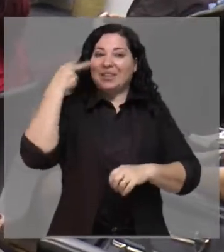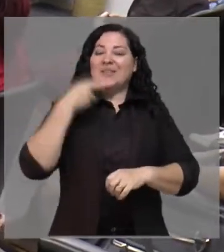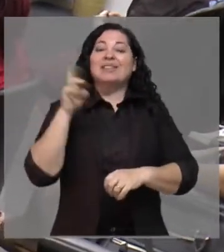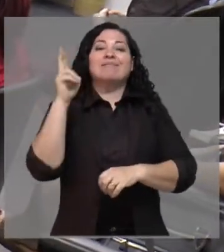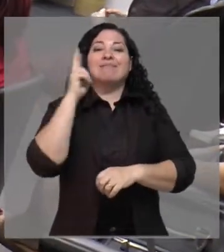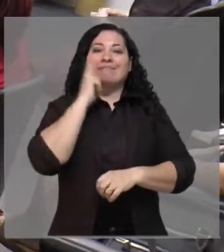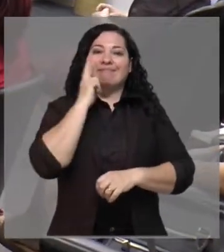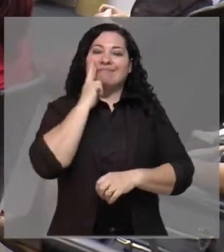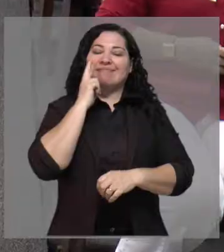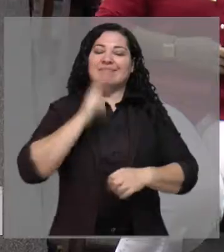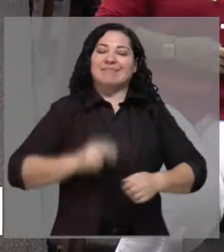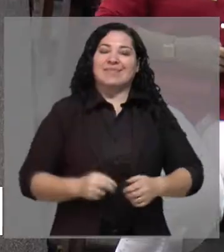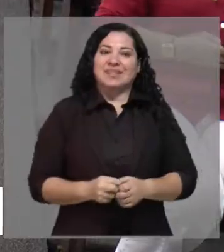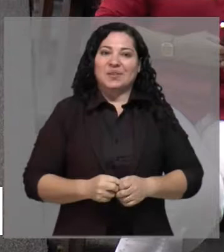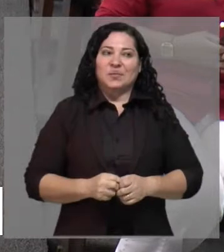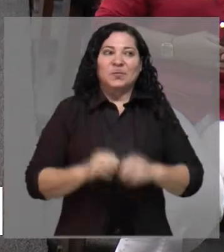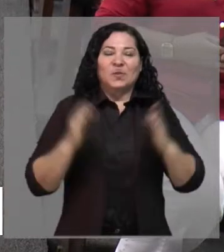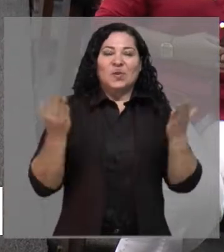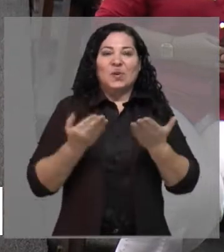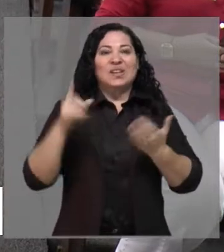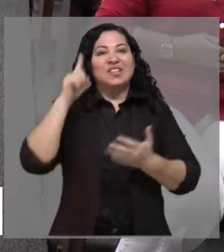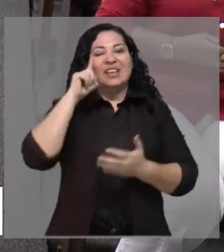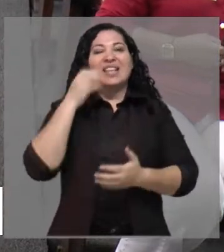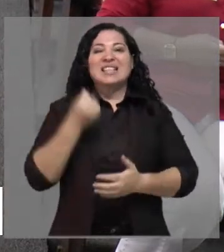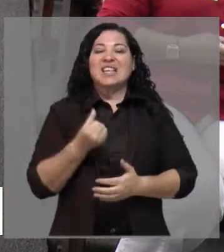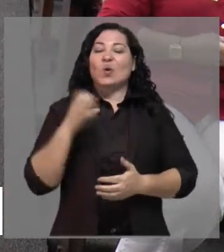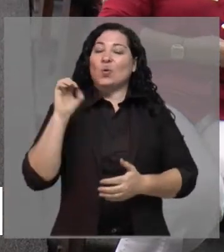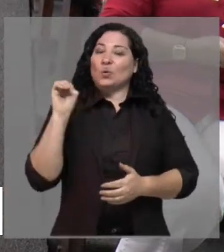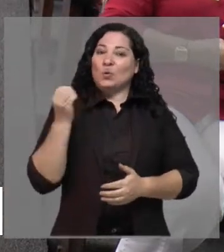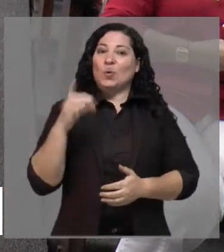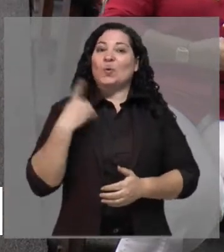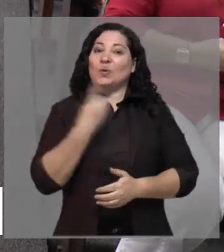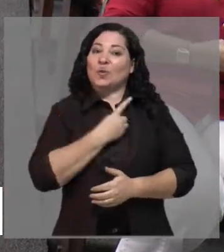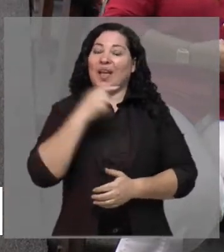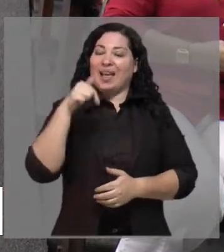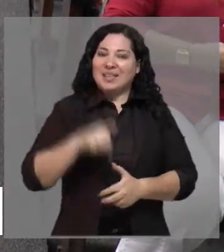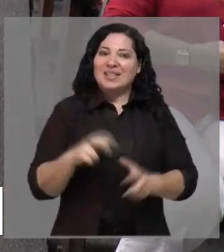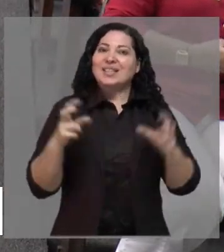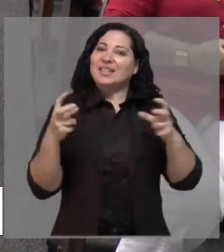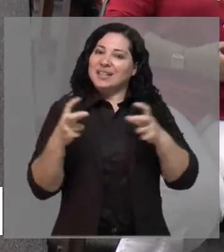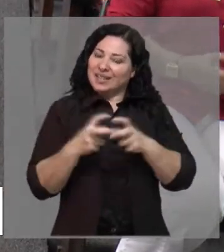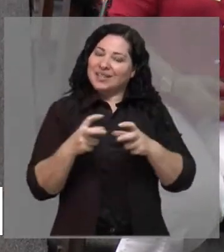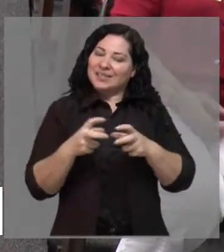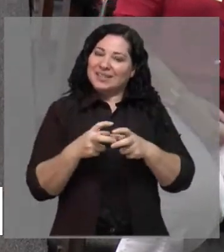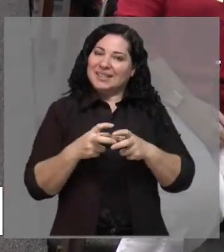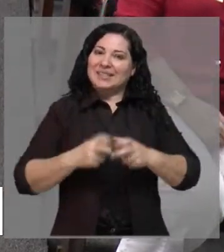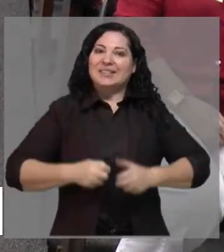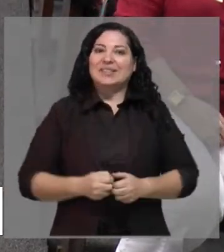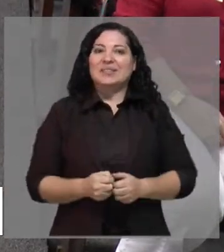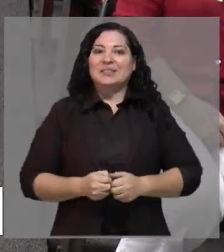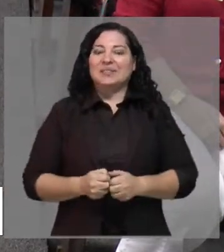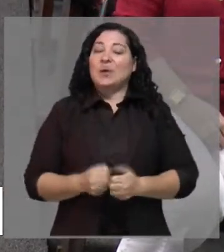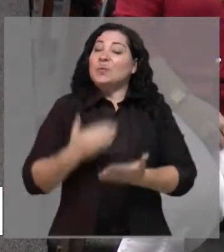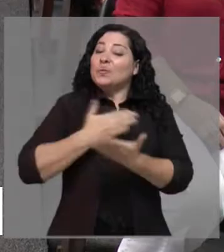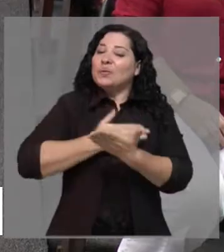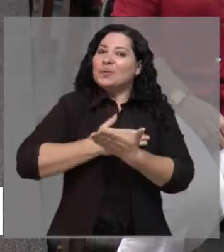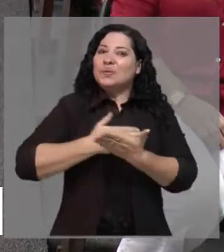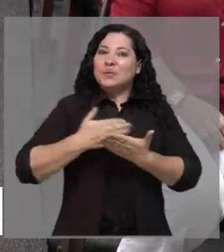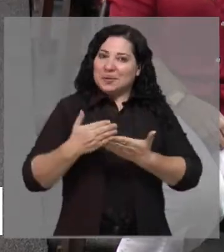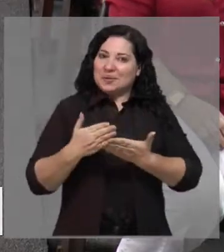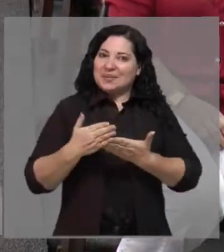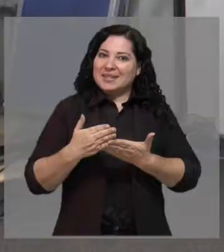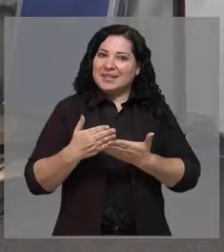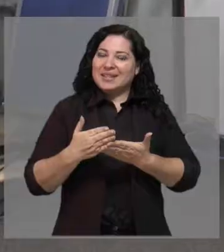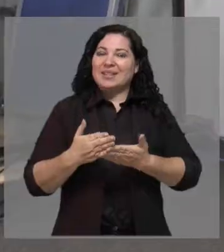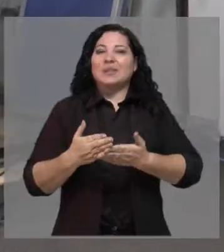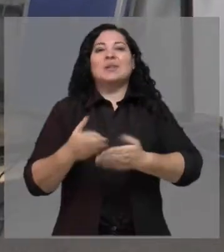vereadora Raquel Espada. Hoje, dia 6 de outubro, estamos aqui presente na Câmara Municipal, já iniciando